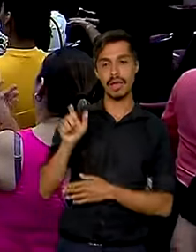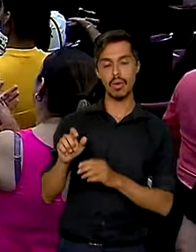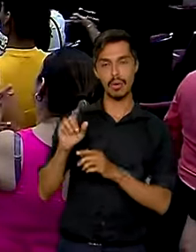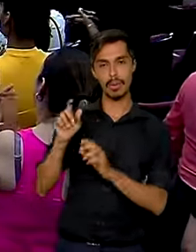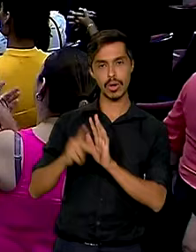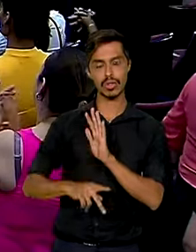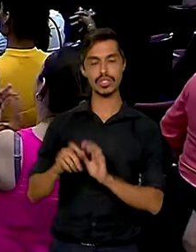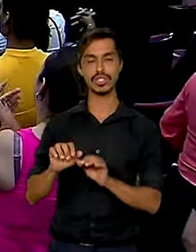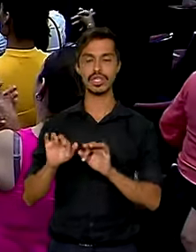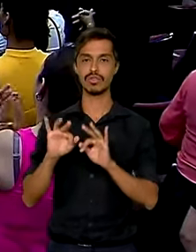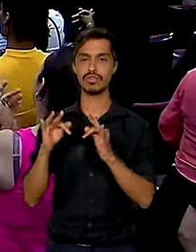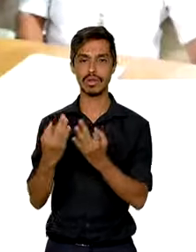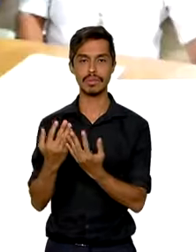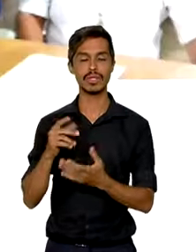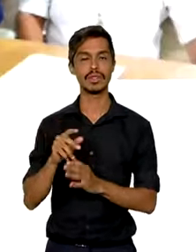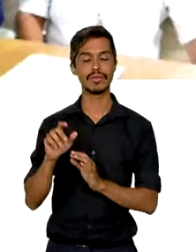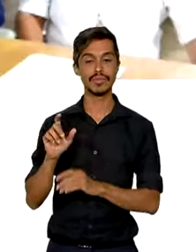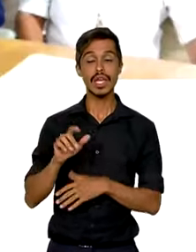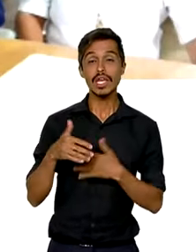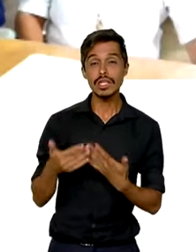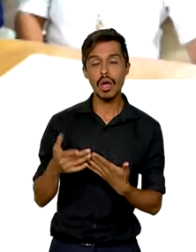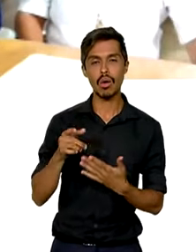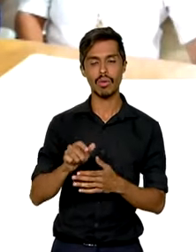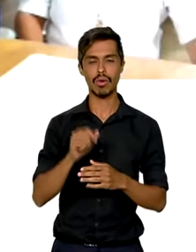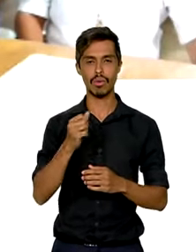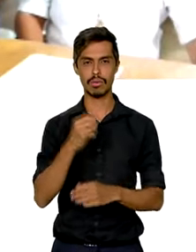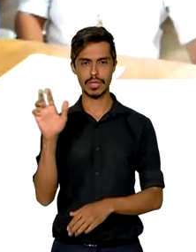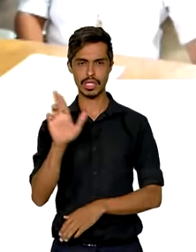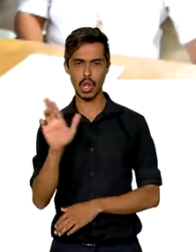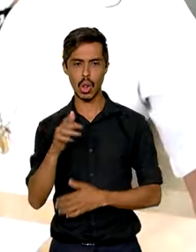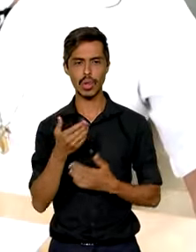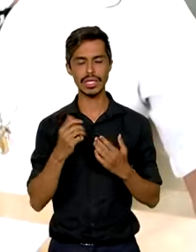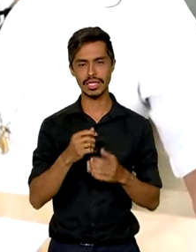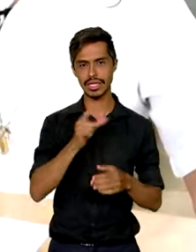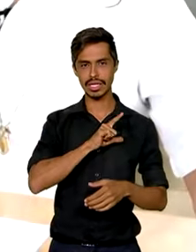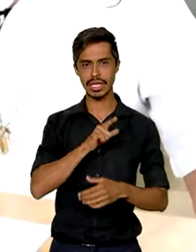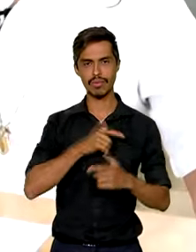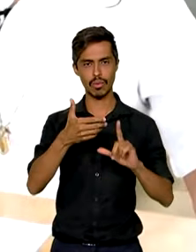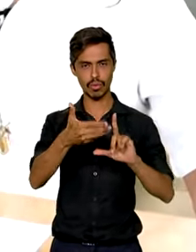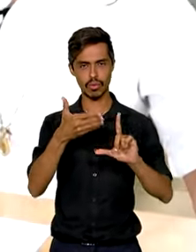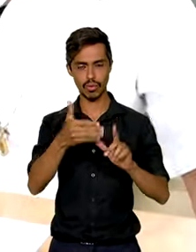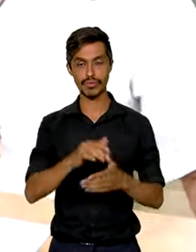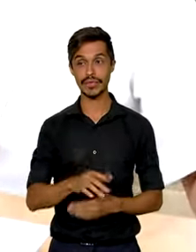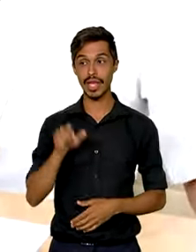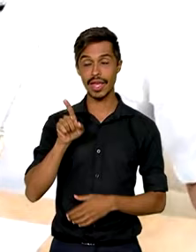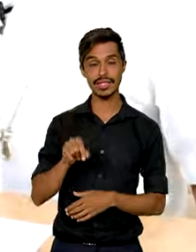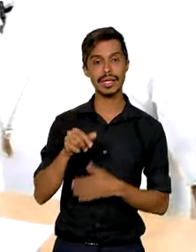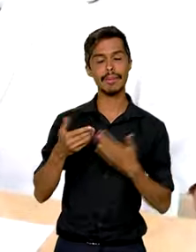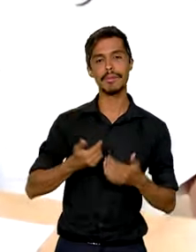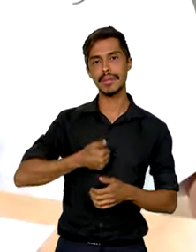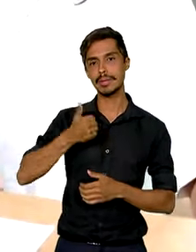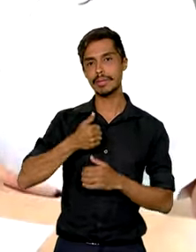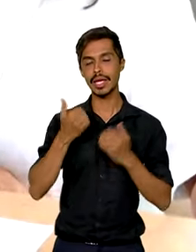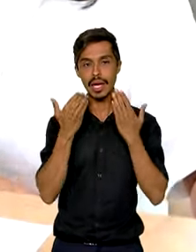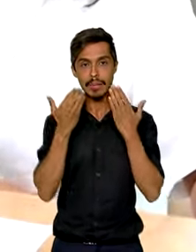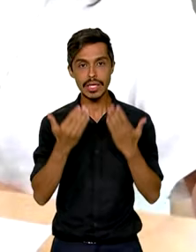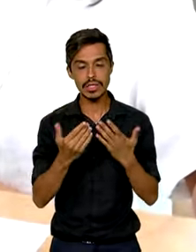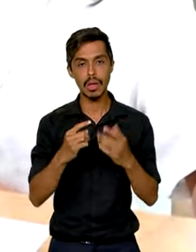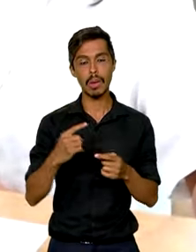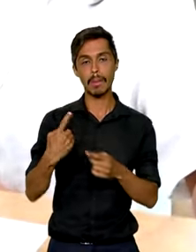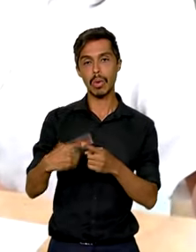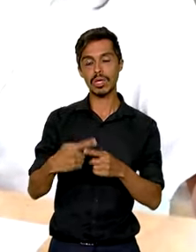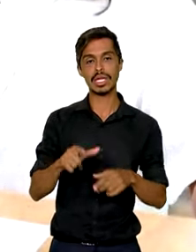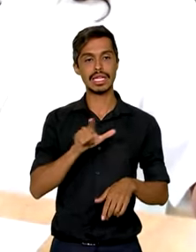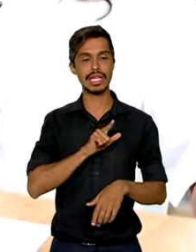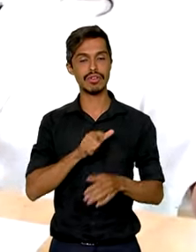participação do presidente Lula ao vivo por videoconferência esta foi a primeira aparição do presidente após